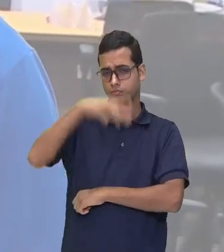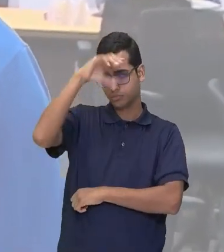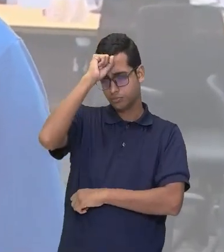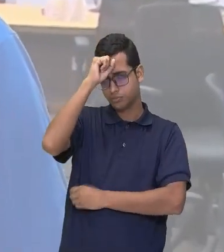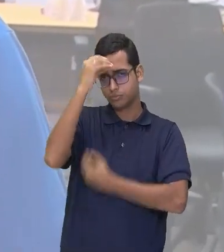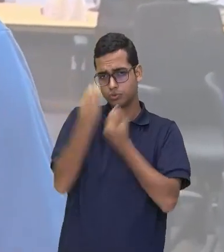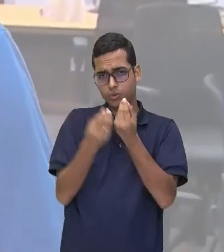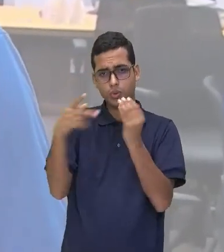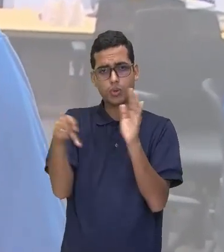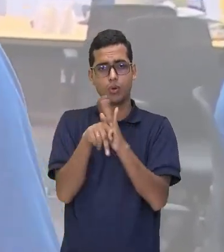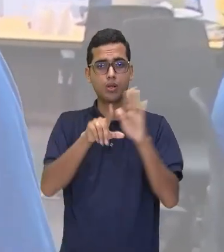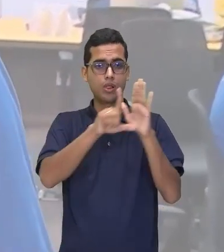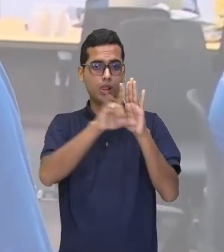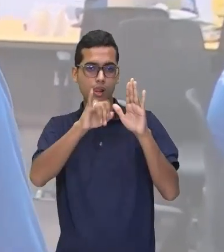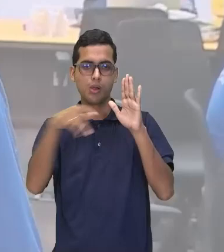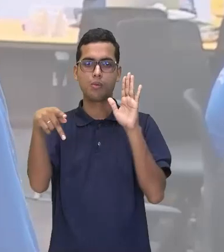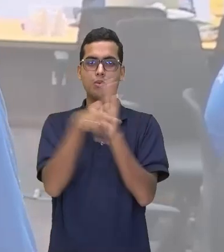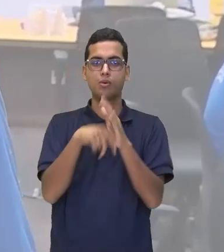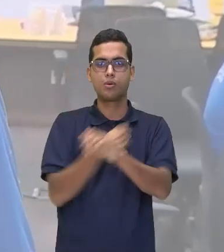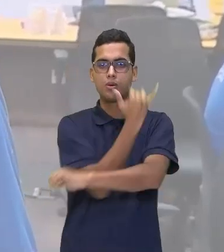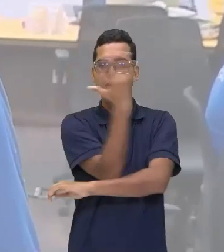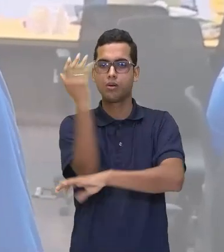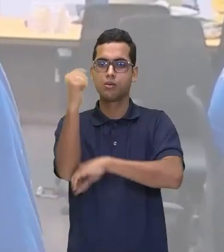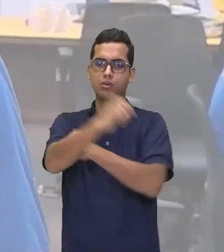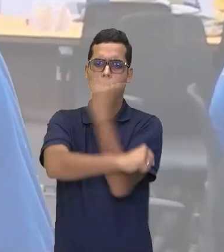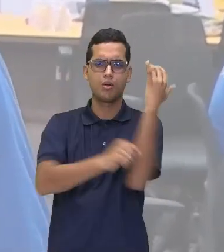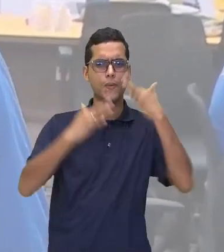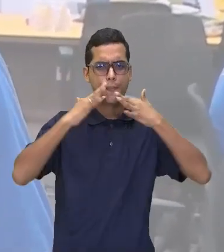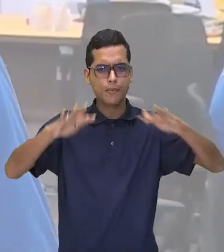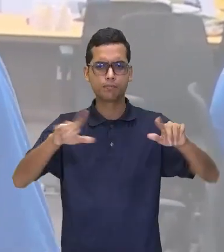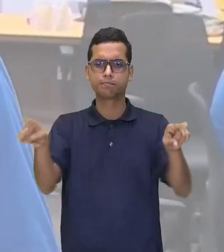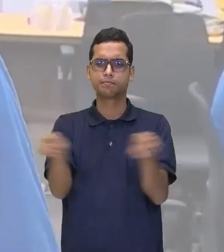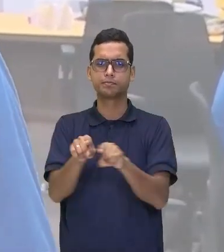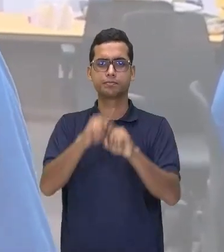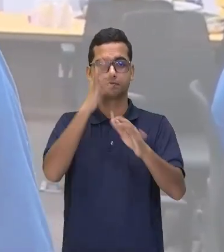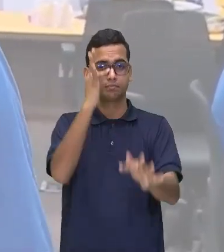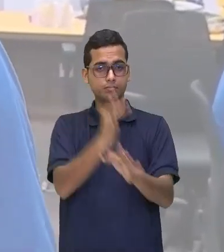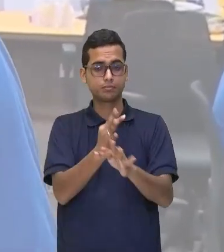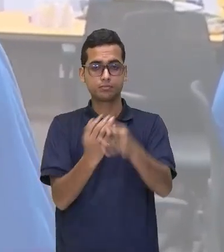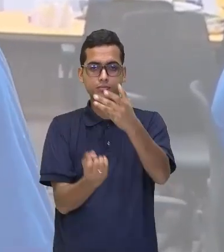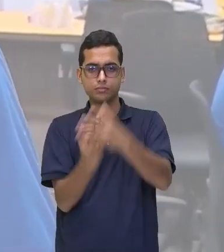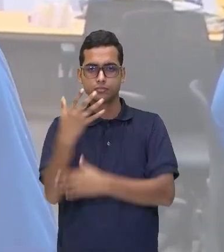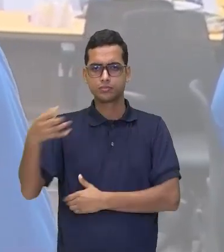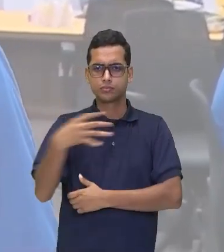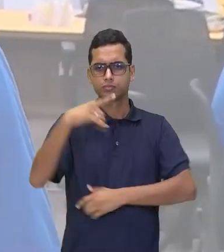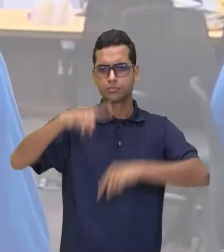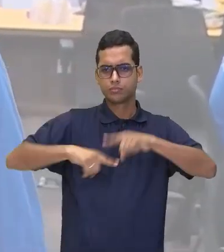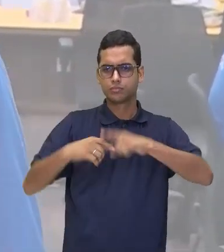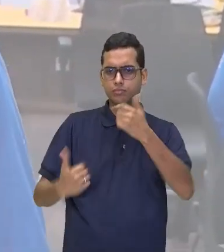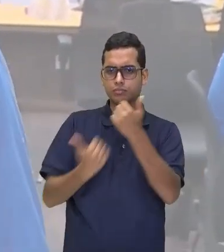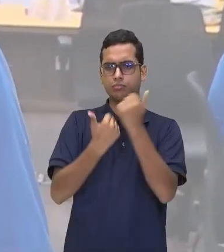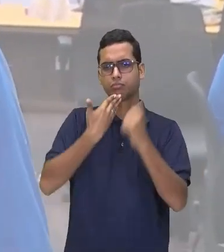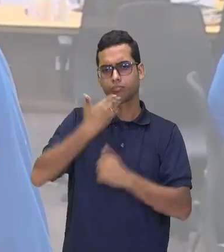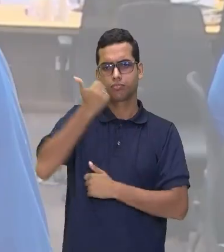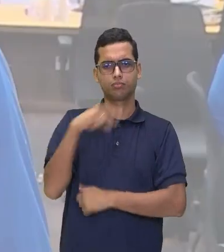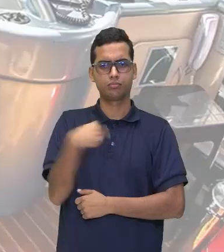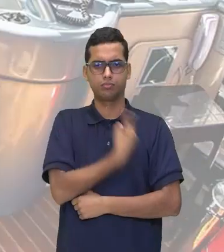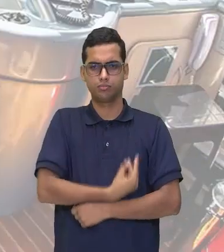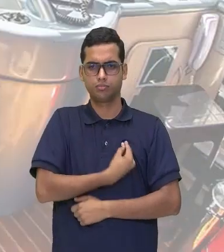como regem as leis da natureza, e também a física permite com que a gente crie novos equipamentos para que melhore a nossa vida aqui.